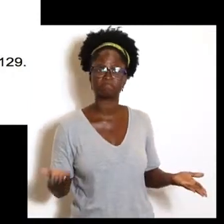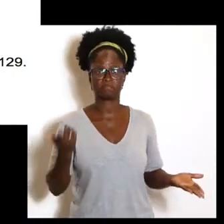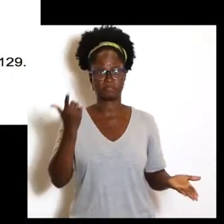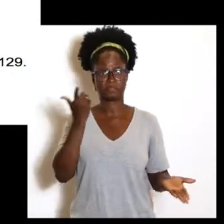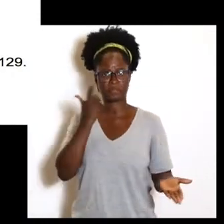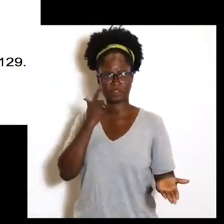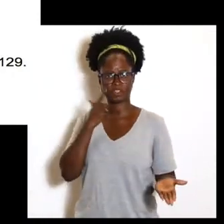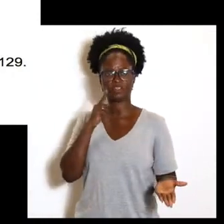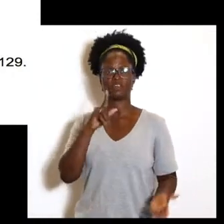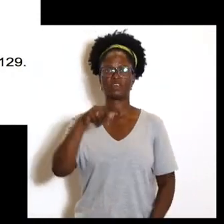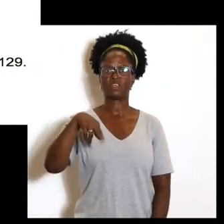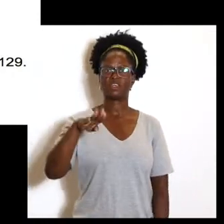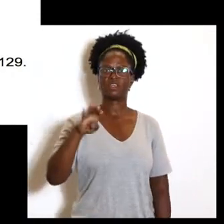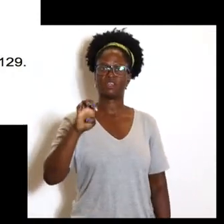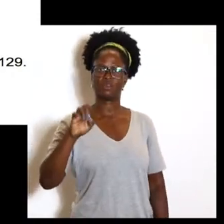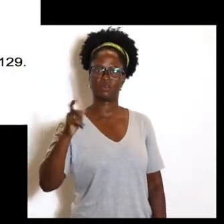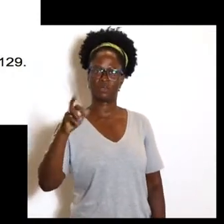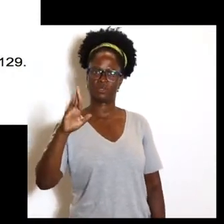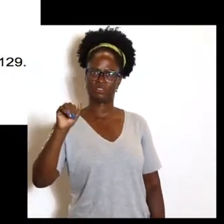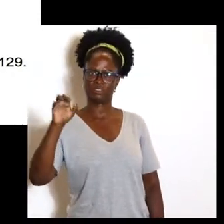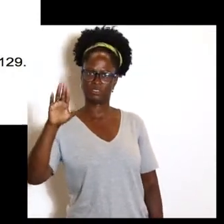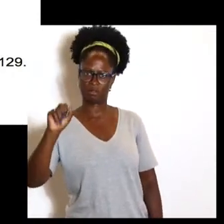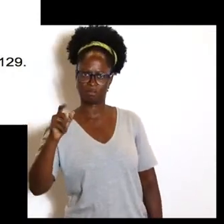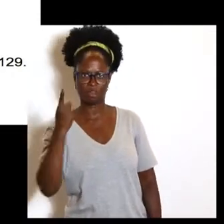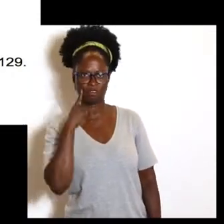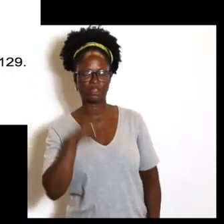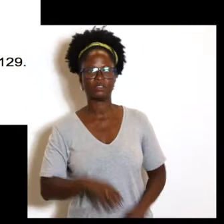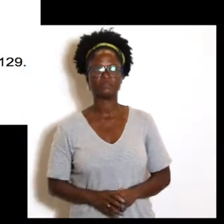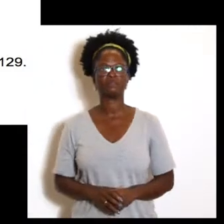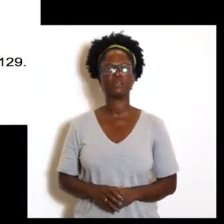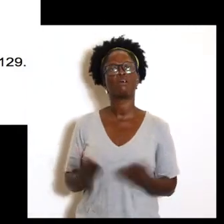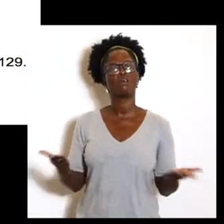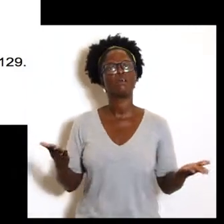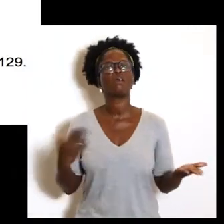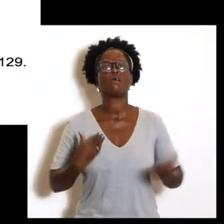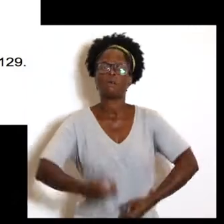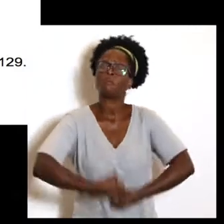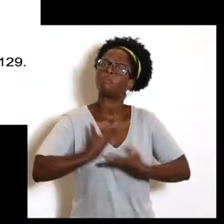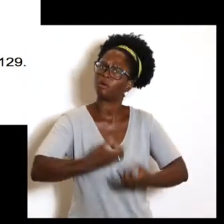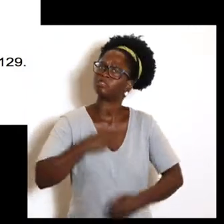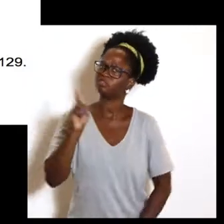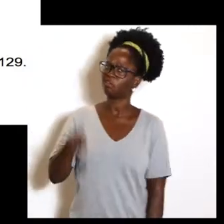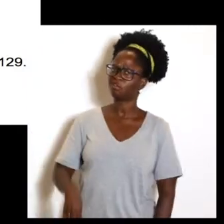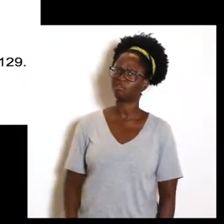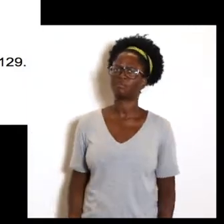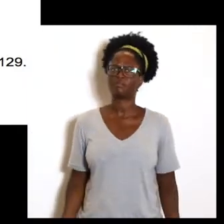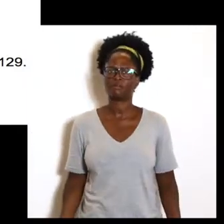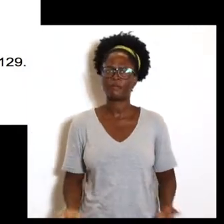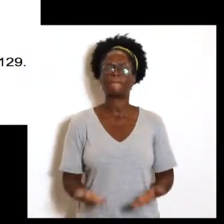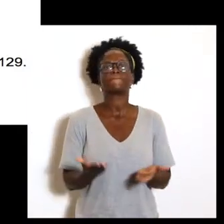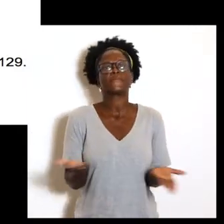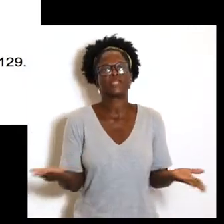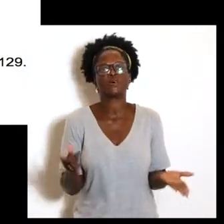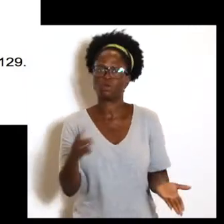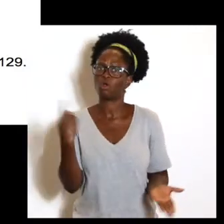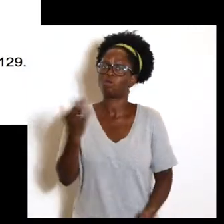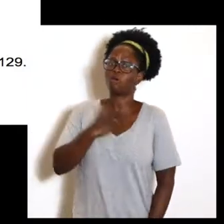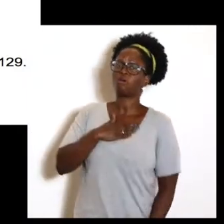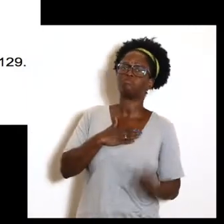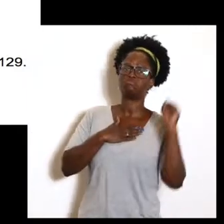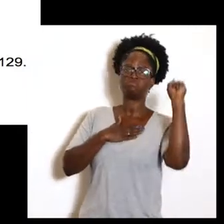negro drama dos racionais mcs senhor isso é poesia é então nós